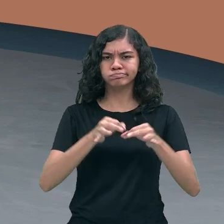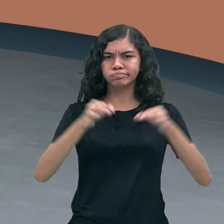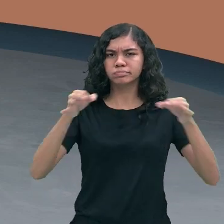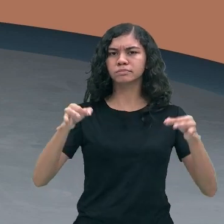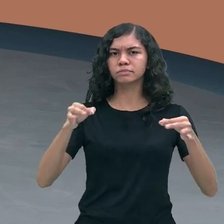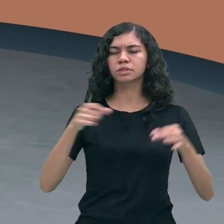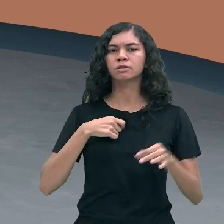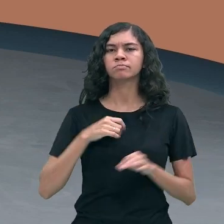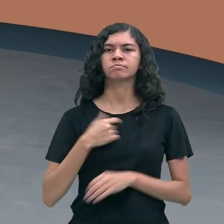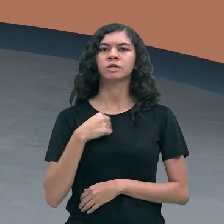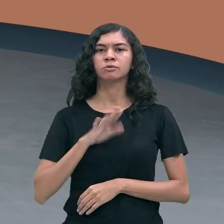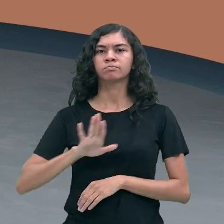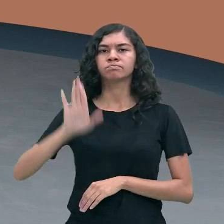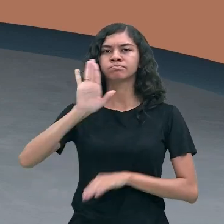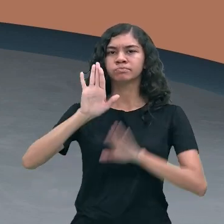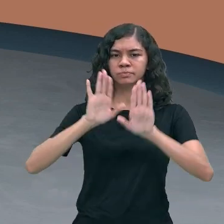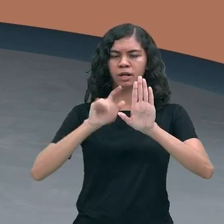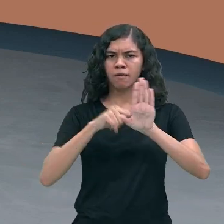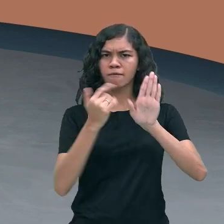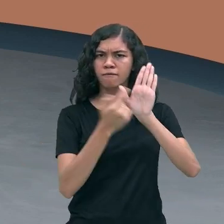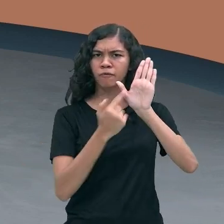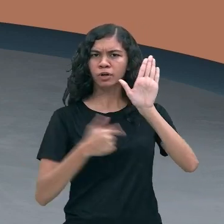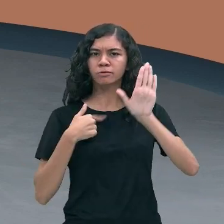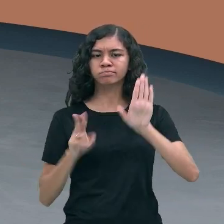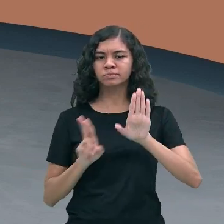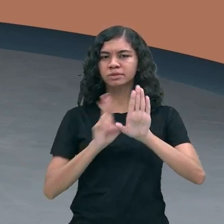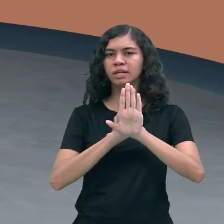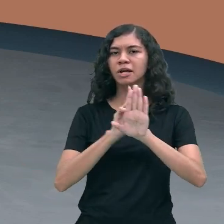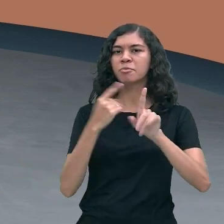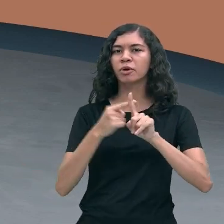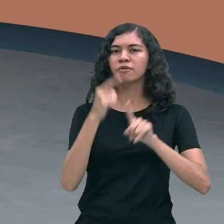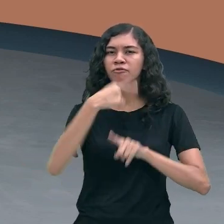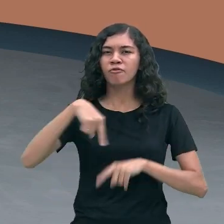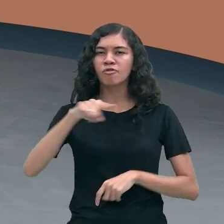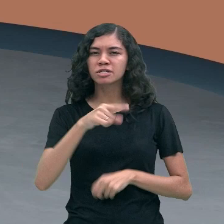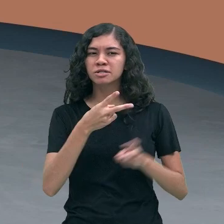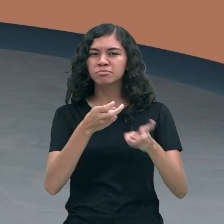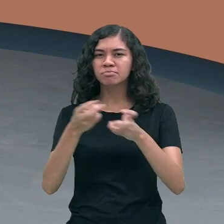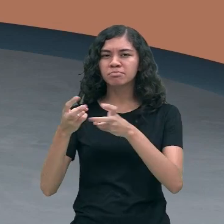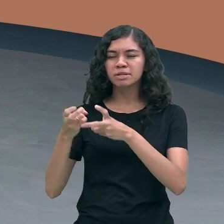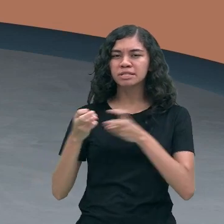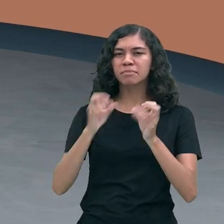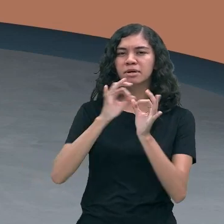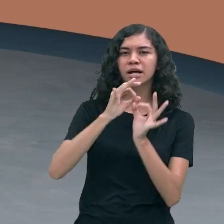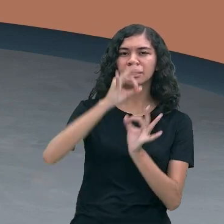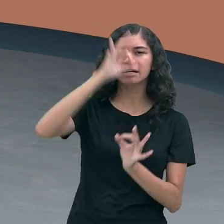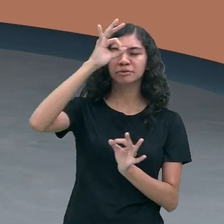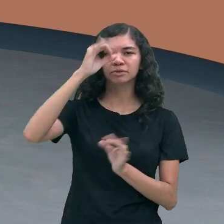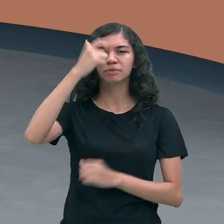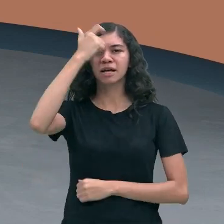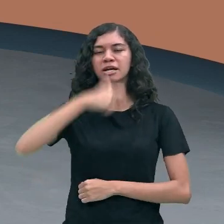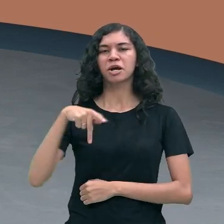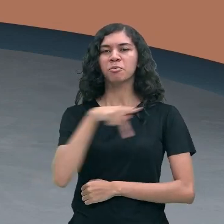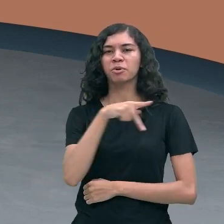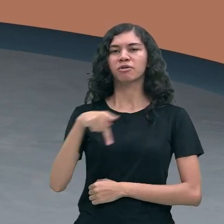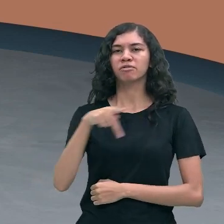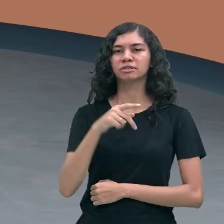justamente para vocês fazerem essa comparação entre essa folha, que tem 2,10, e a professora aqui, que tem